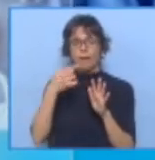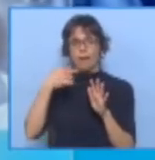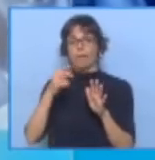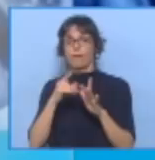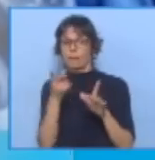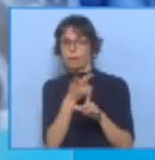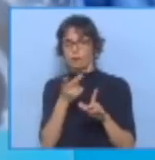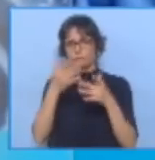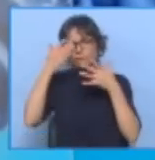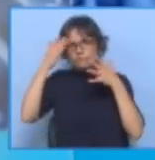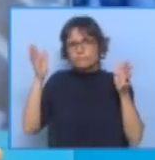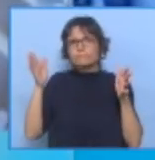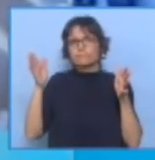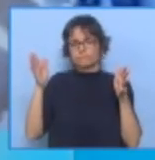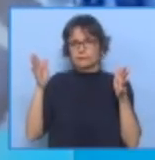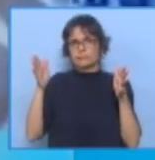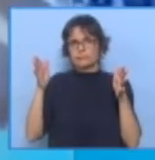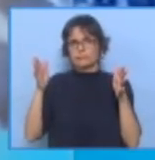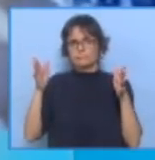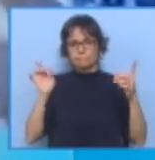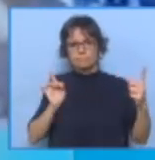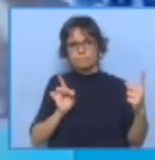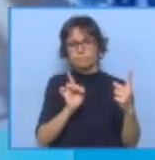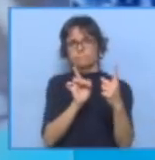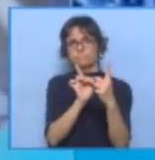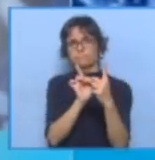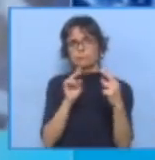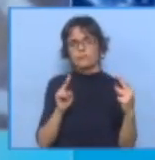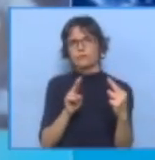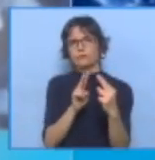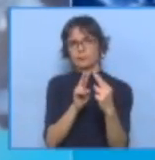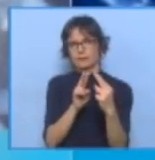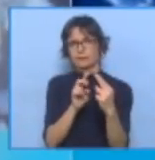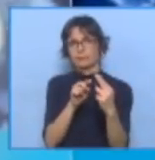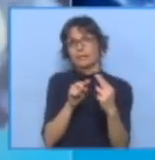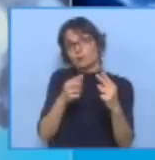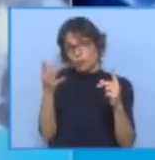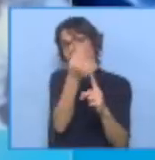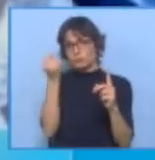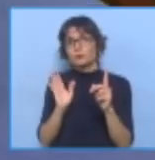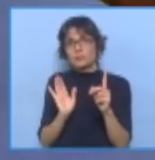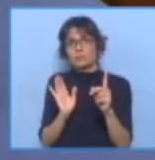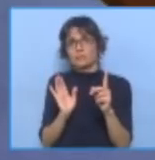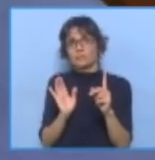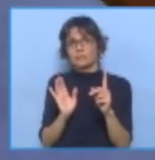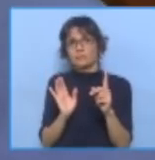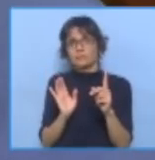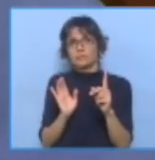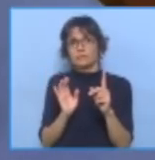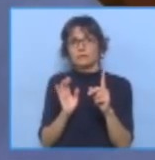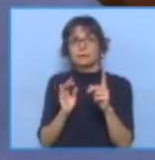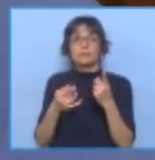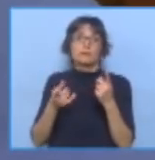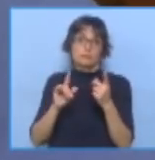outro que fez com que houvesse um sucesso para até a permanência